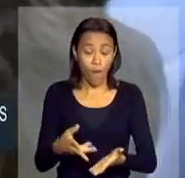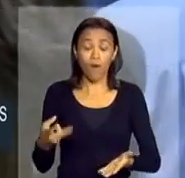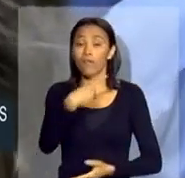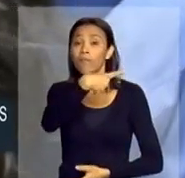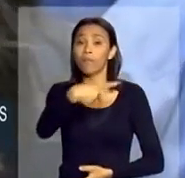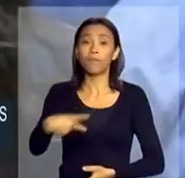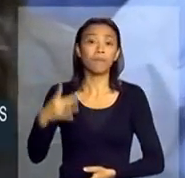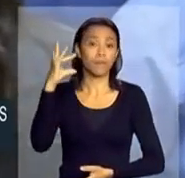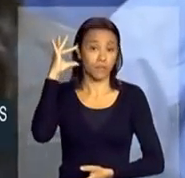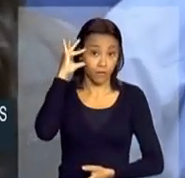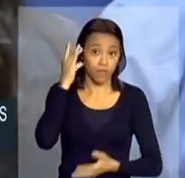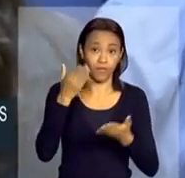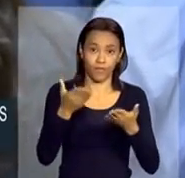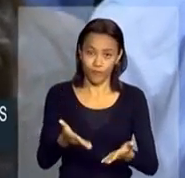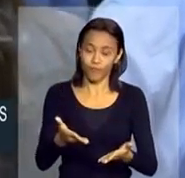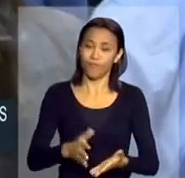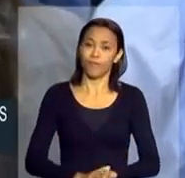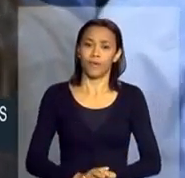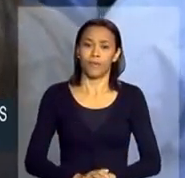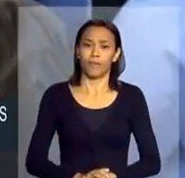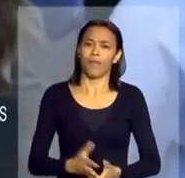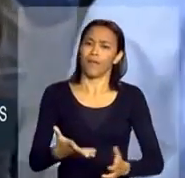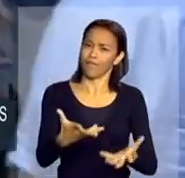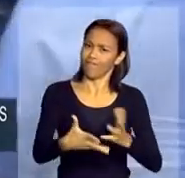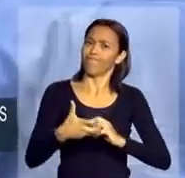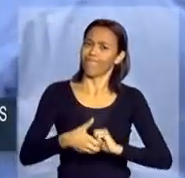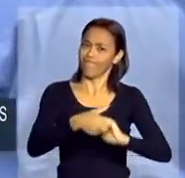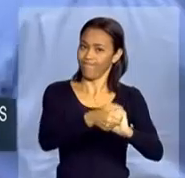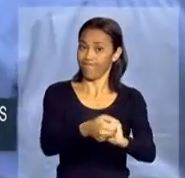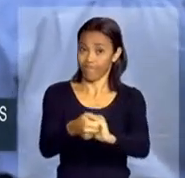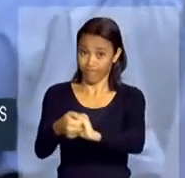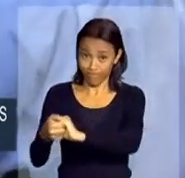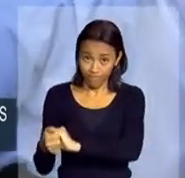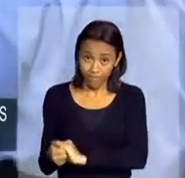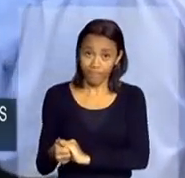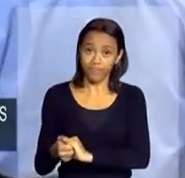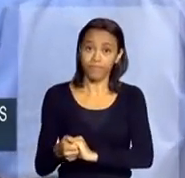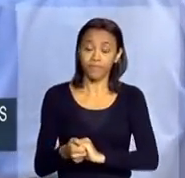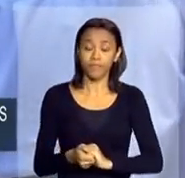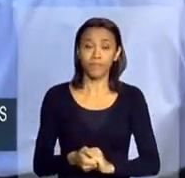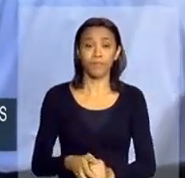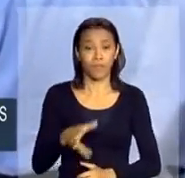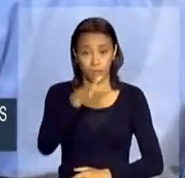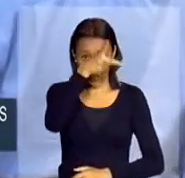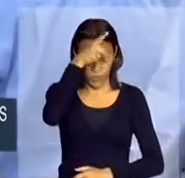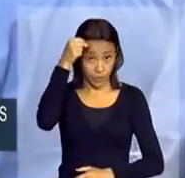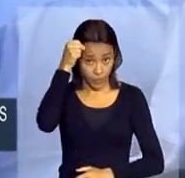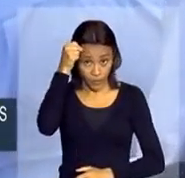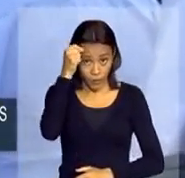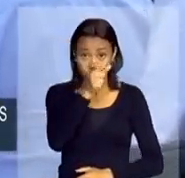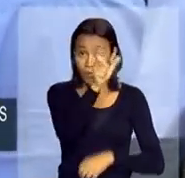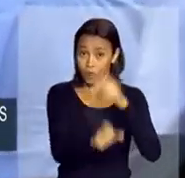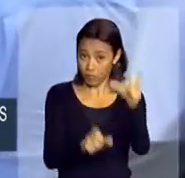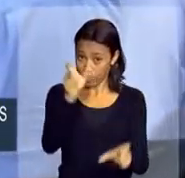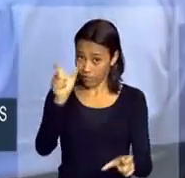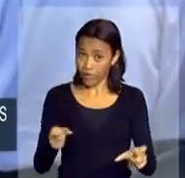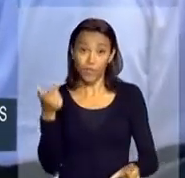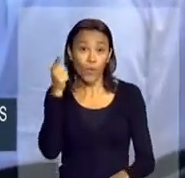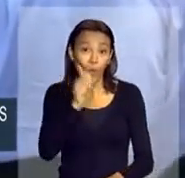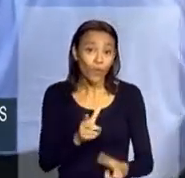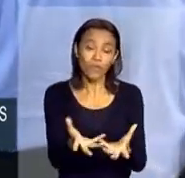Dilma Roussef recebendo os cumprimentos de dos prefeitos beneficiados